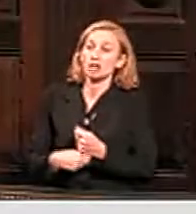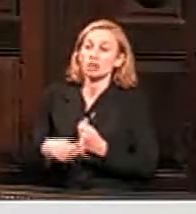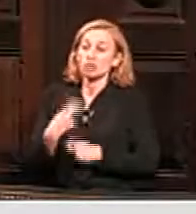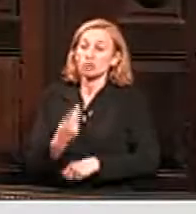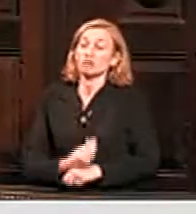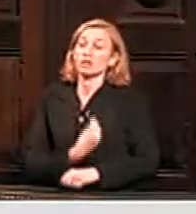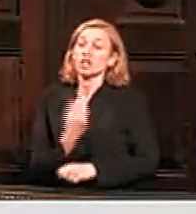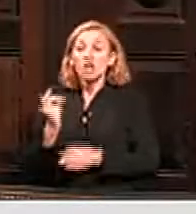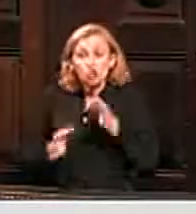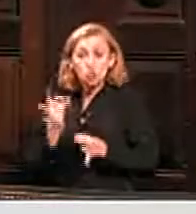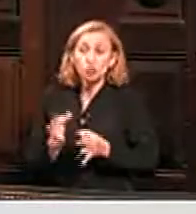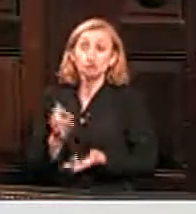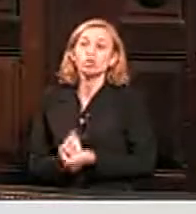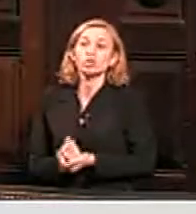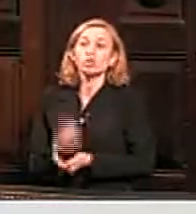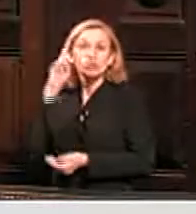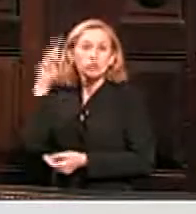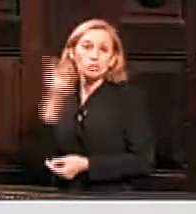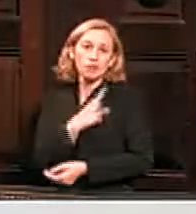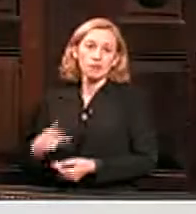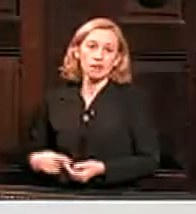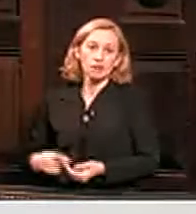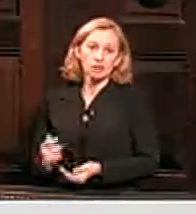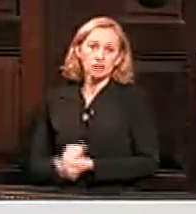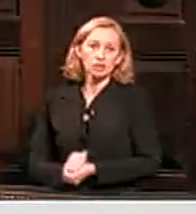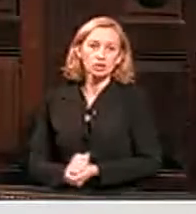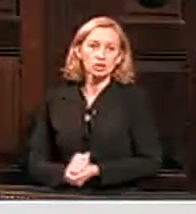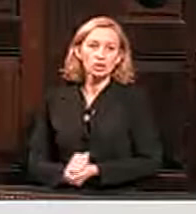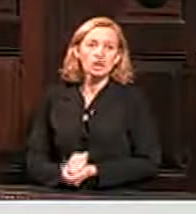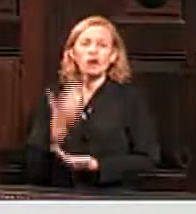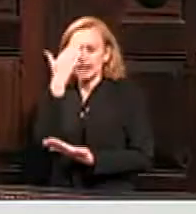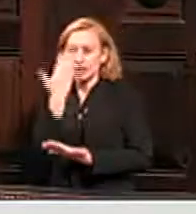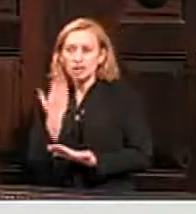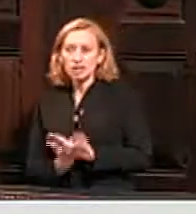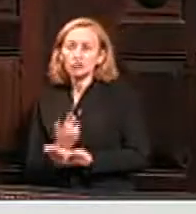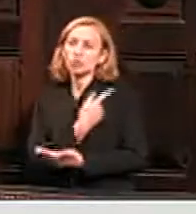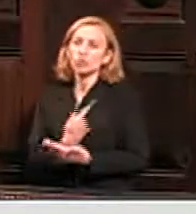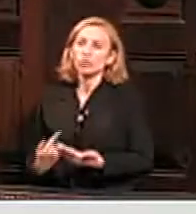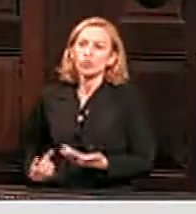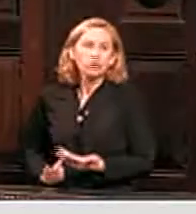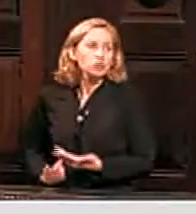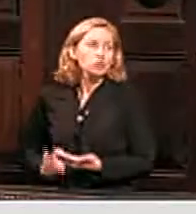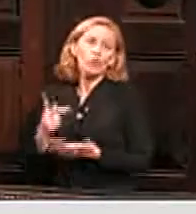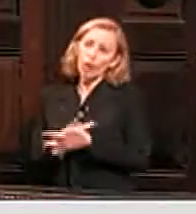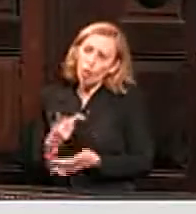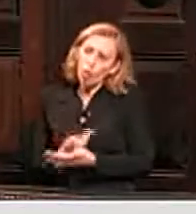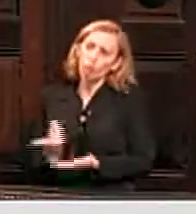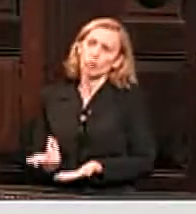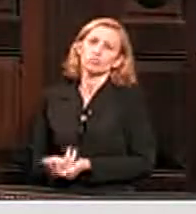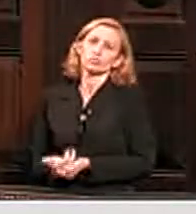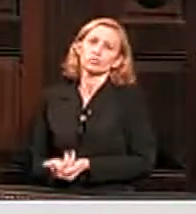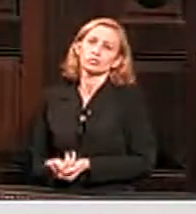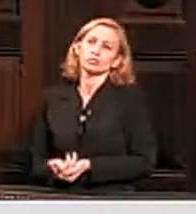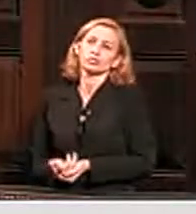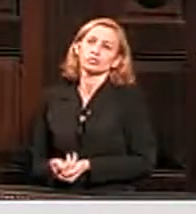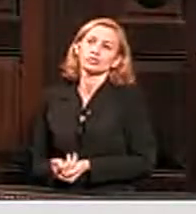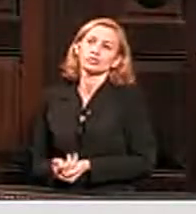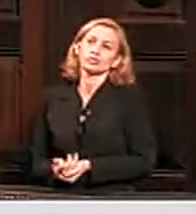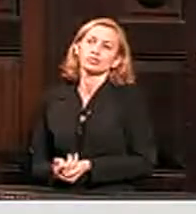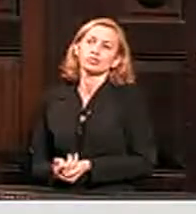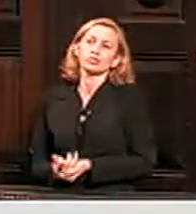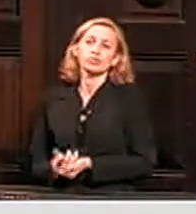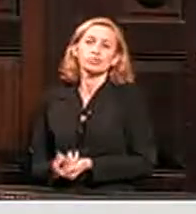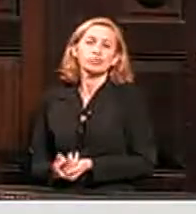progressiva. Então, senhor presidente, acreditamos que o governador errou, se precipitou quando, mais